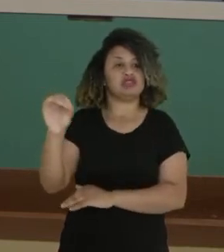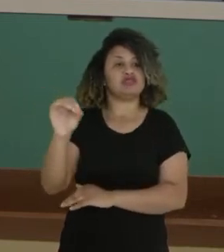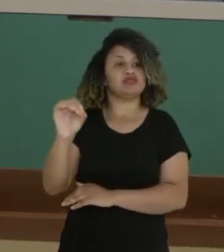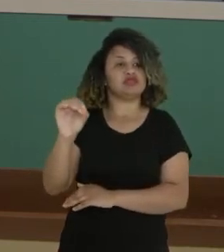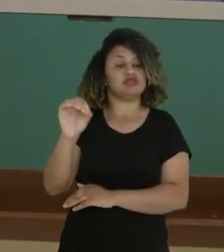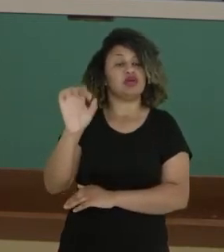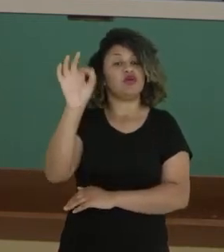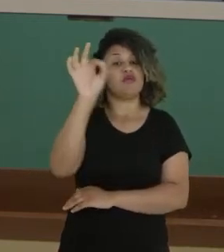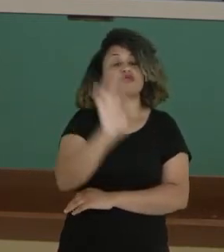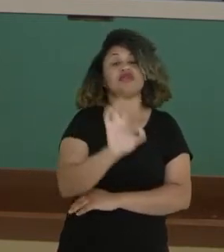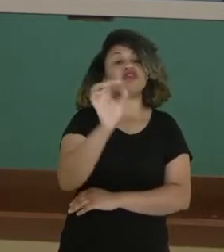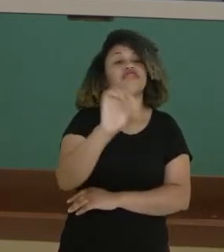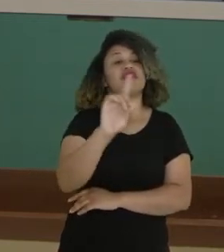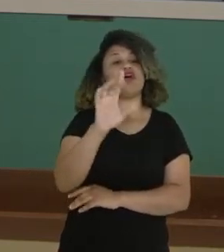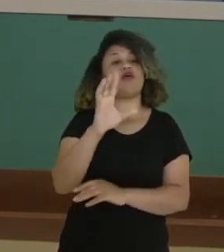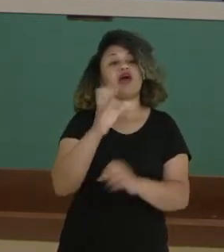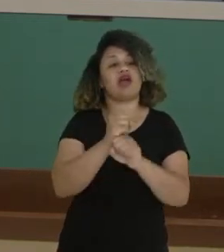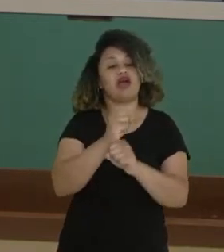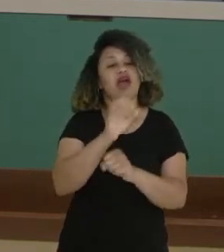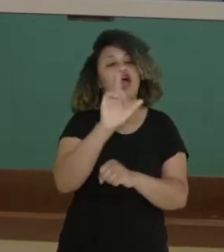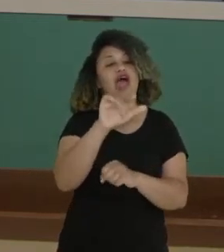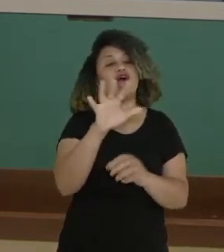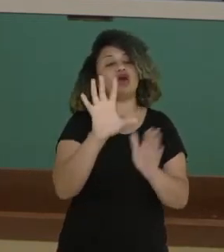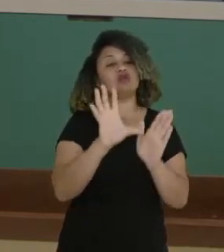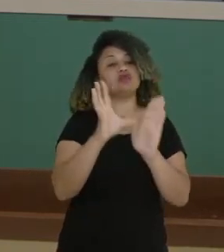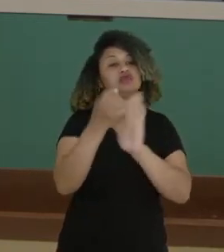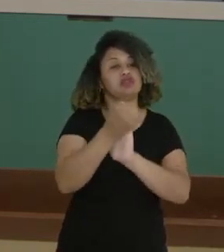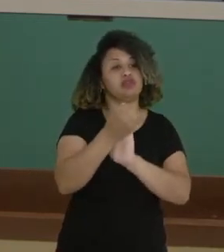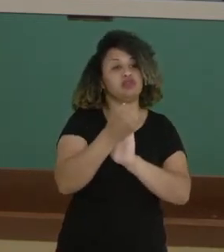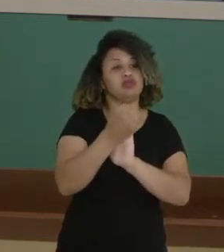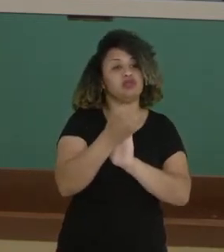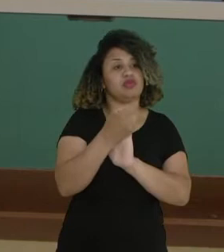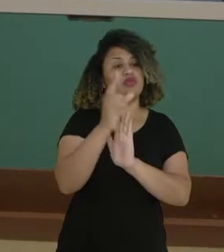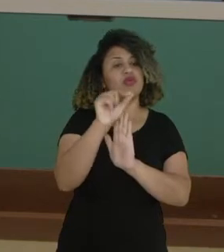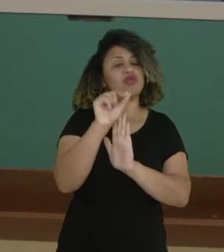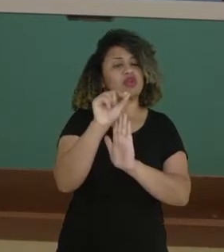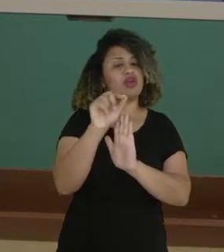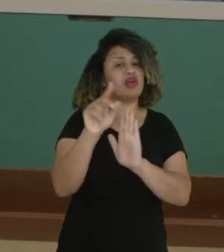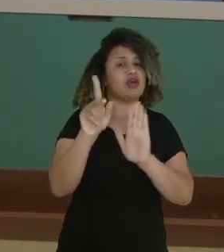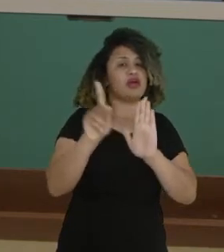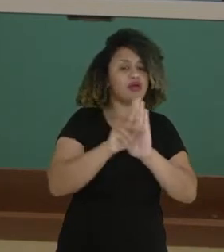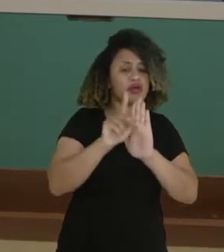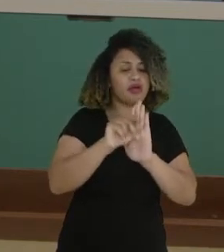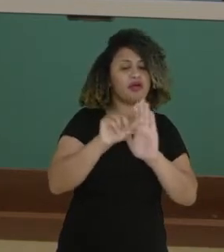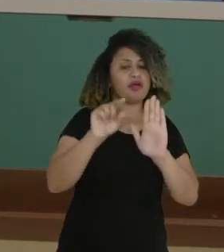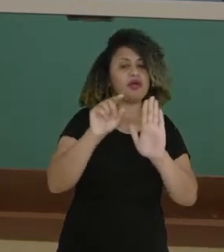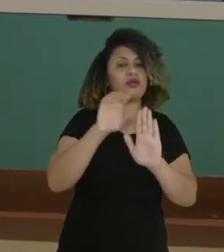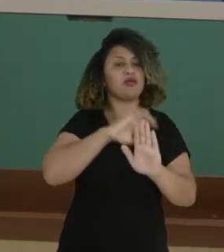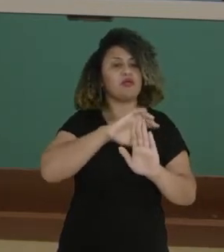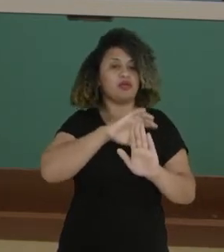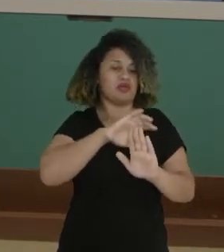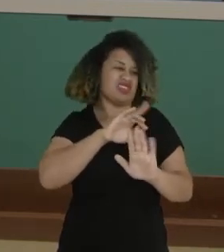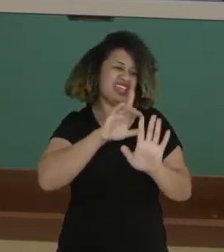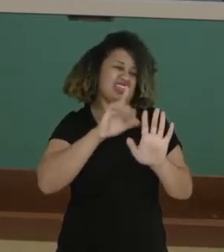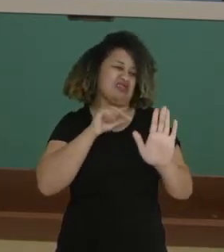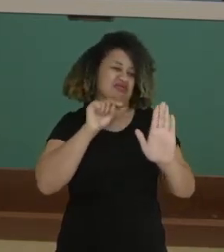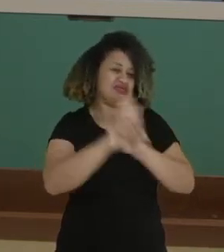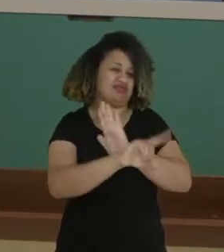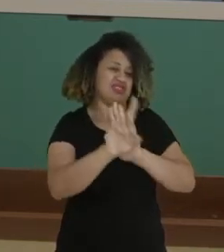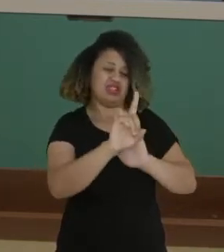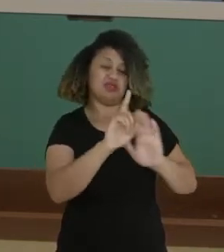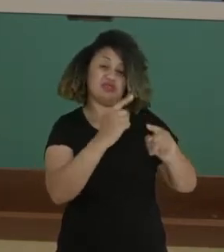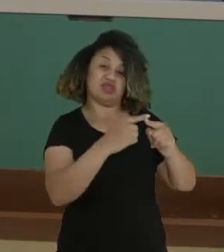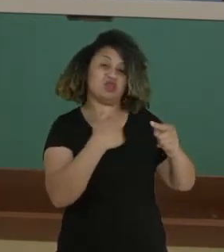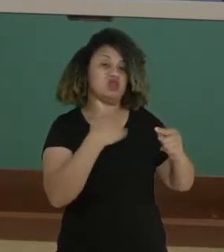não é conta, é um símbolo de... É palavra do português, não vamos nos aprofundar em português, porque eu não sei, vamos para